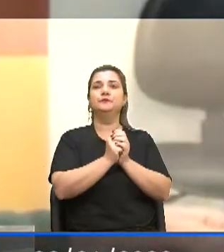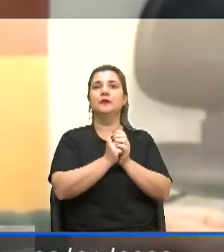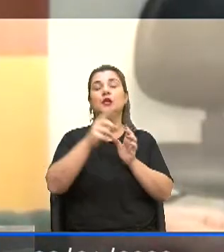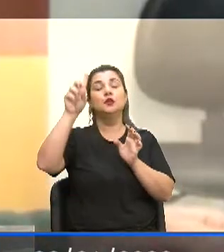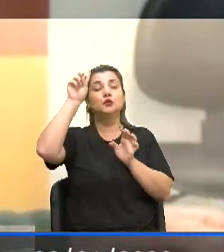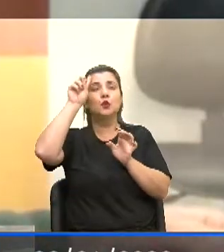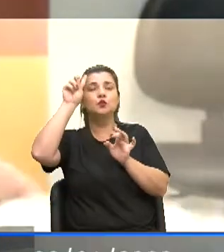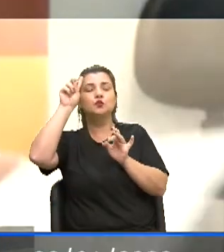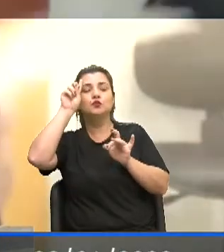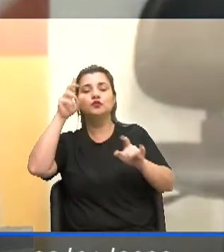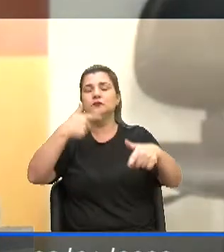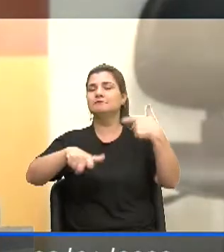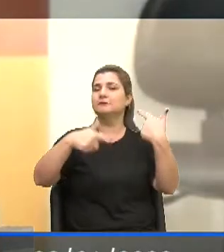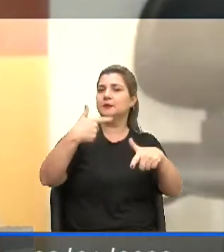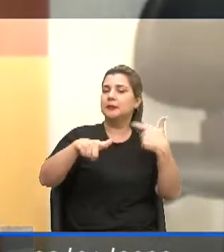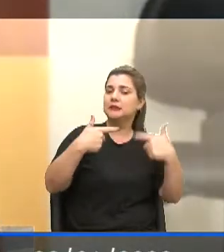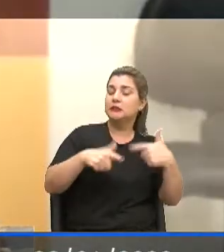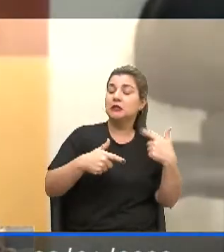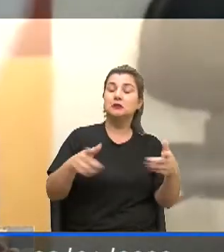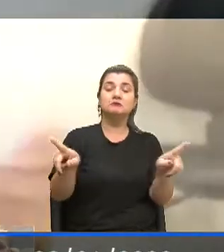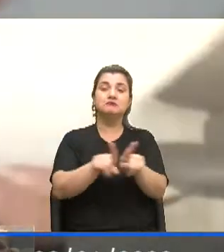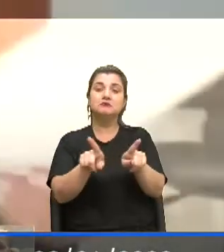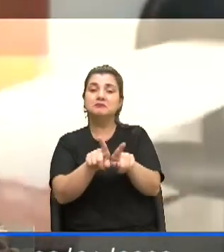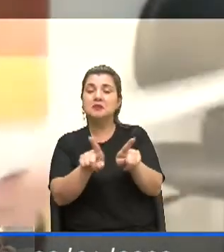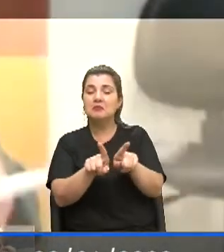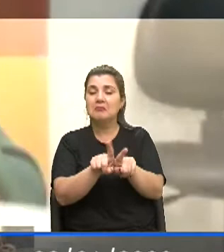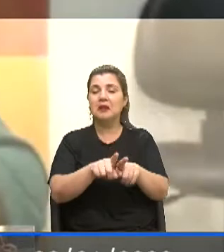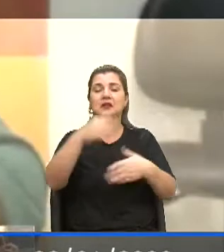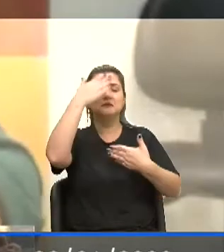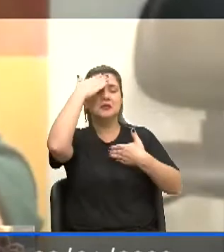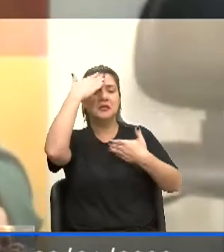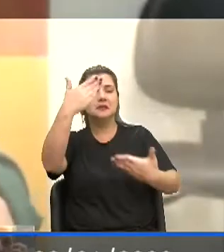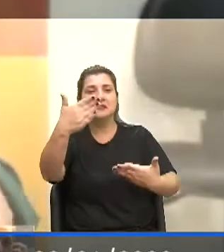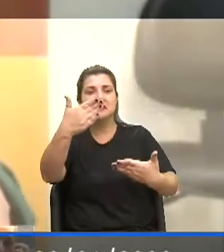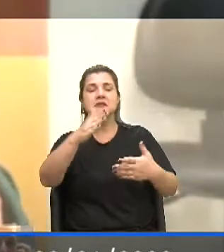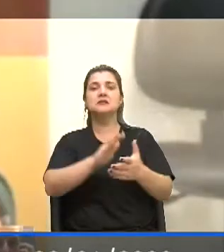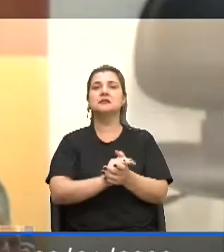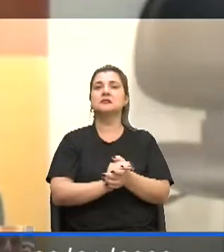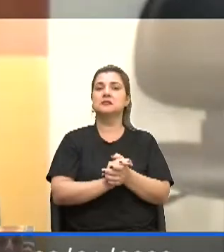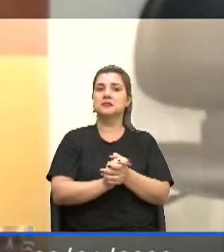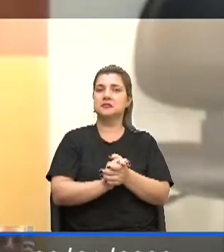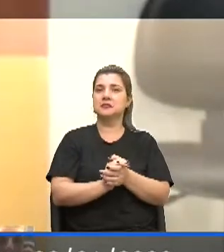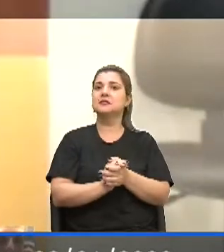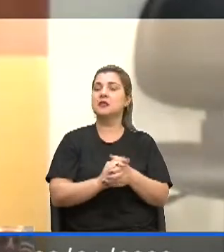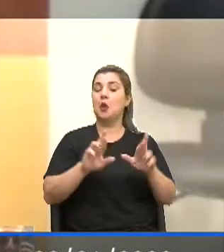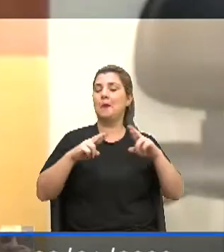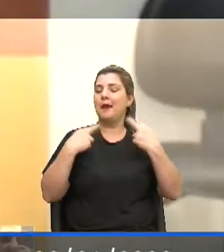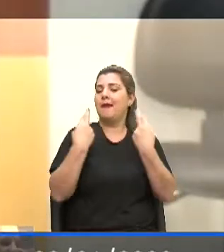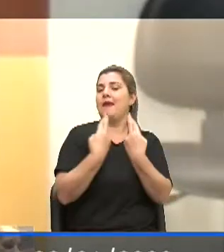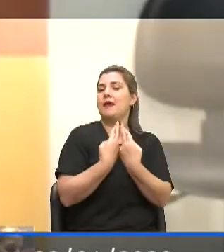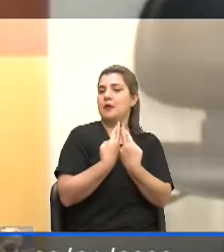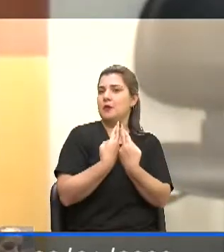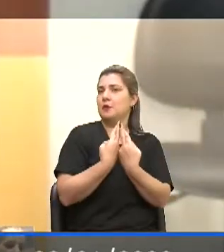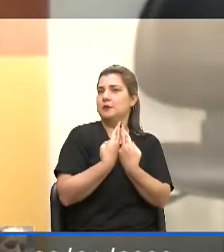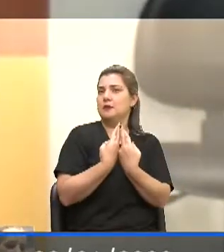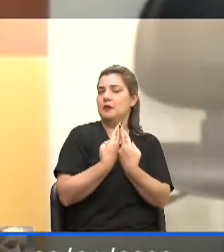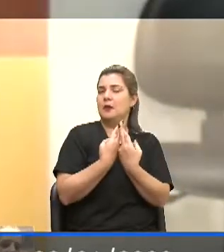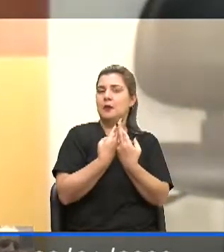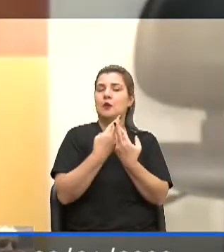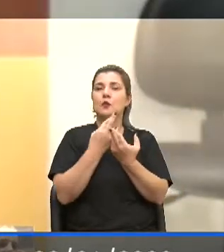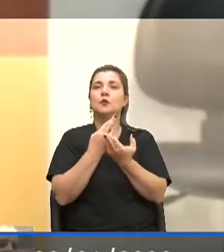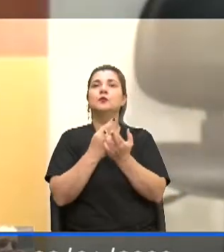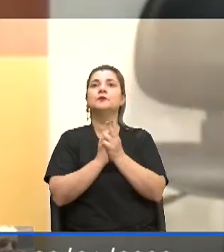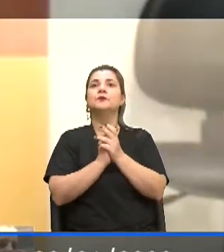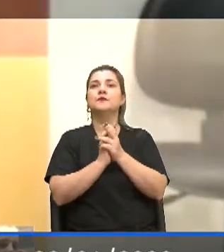inclusive eu quero agradecer, teve uma pré-reunião de representação do